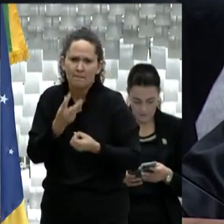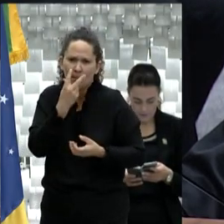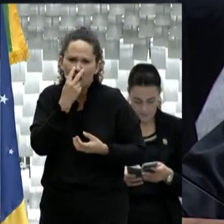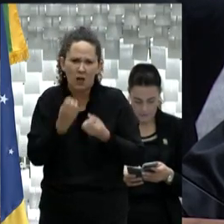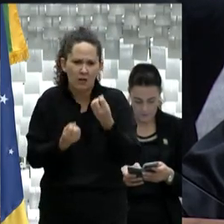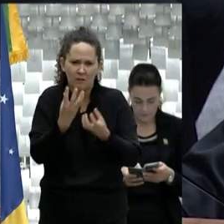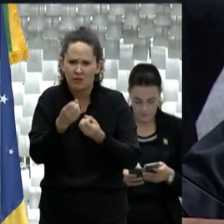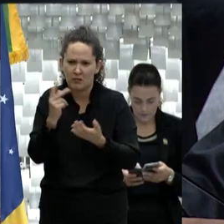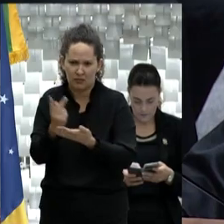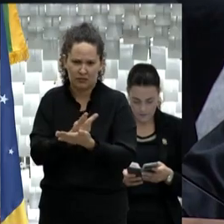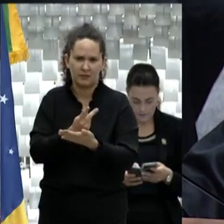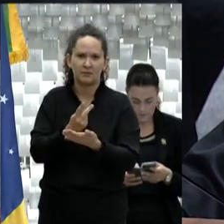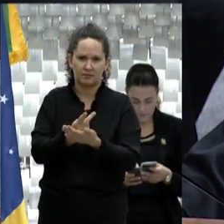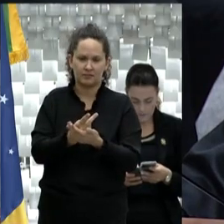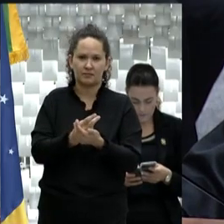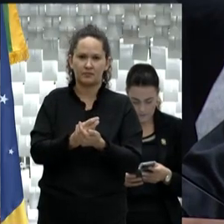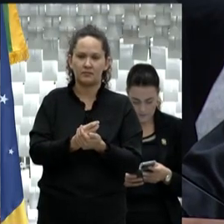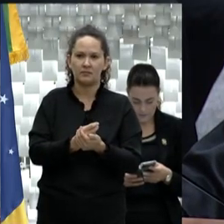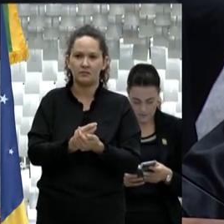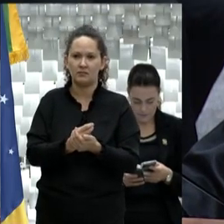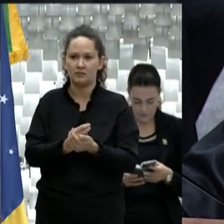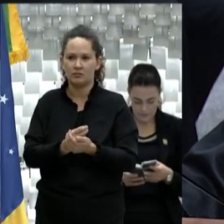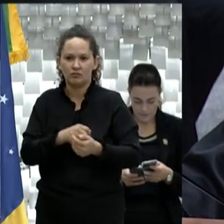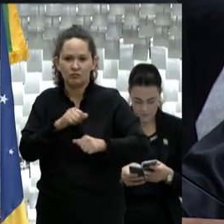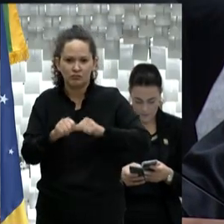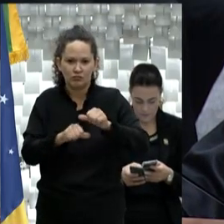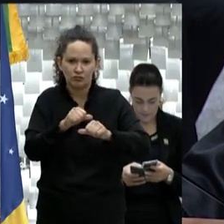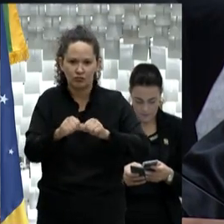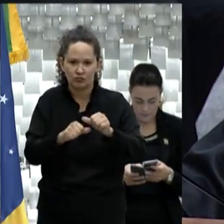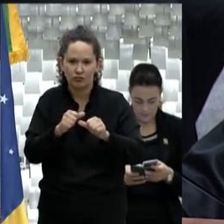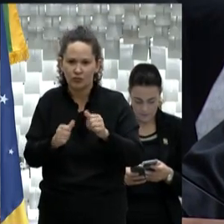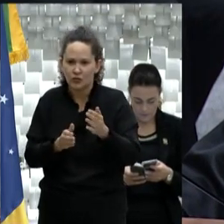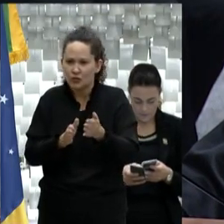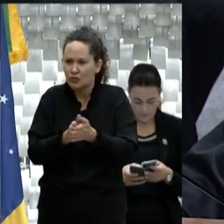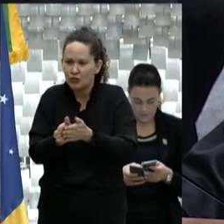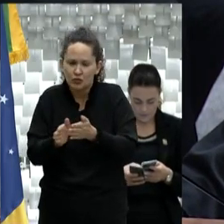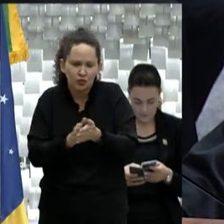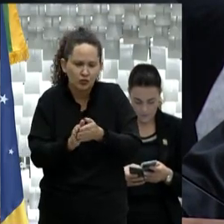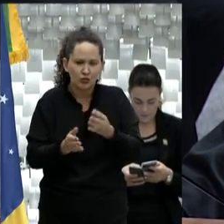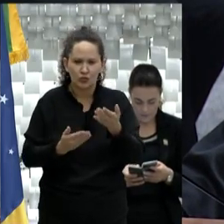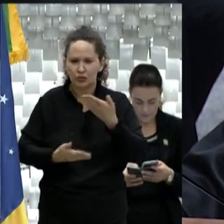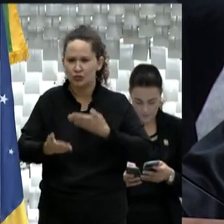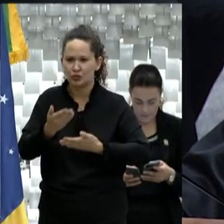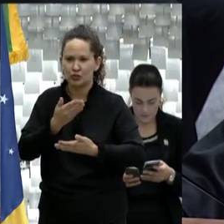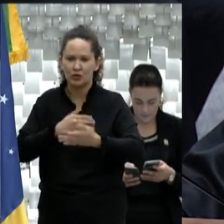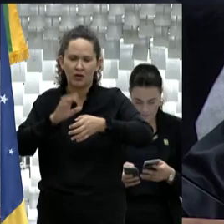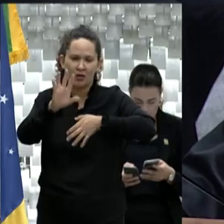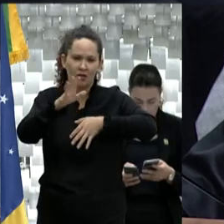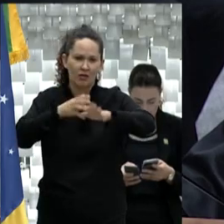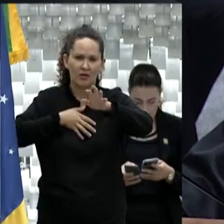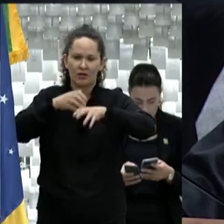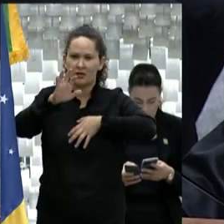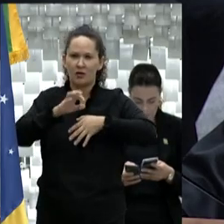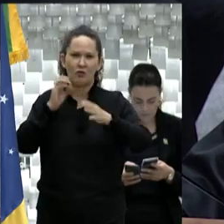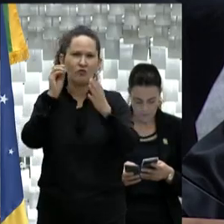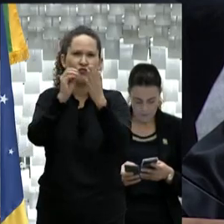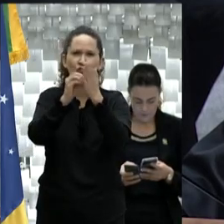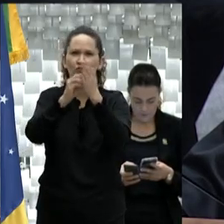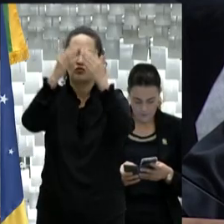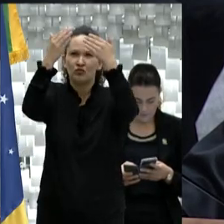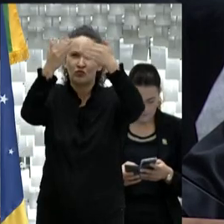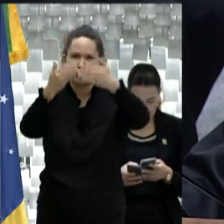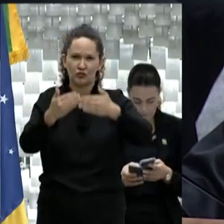fervilhantes acontecimentos. O movimento Solidariedade na Polônia, o furo na cortina de ferro na